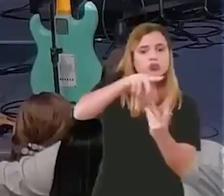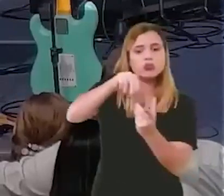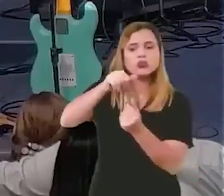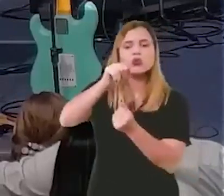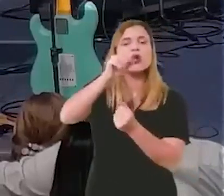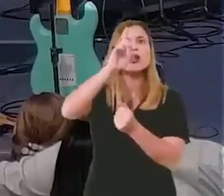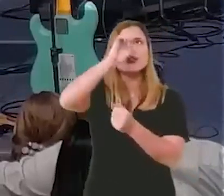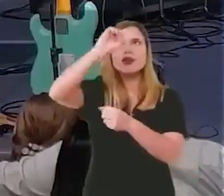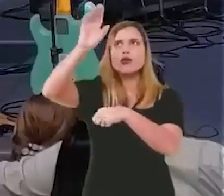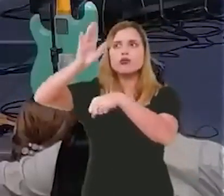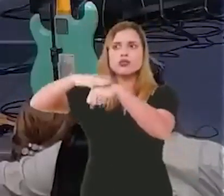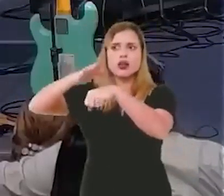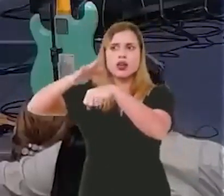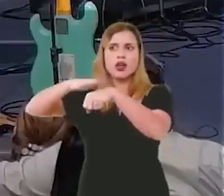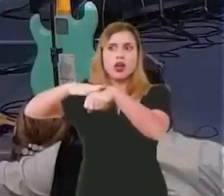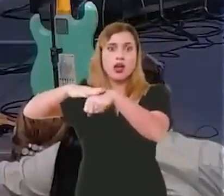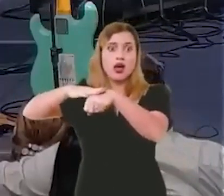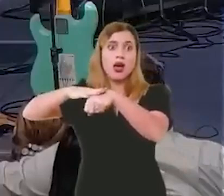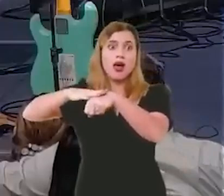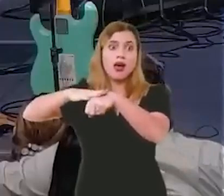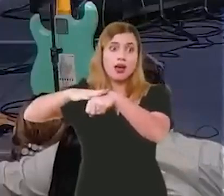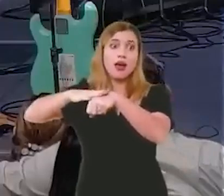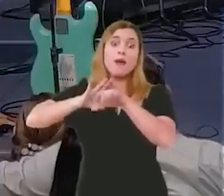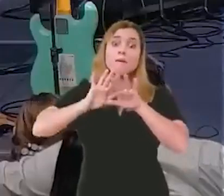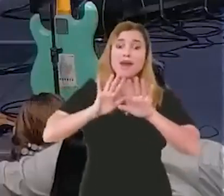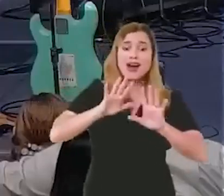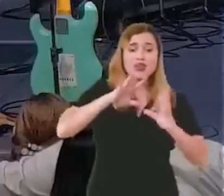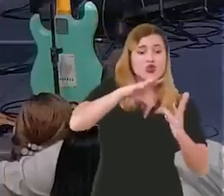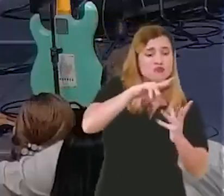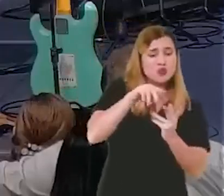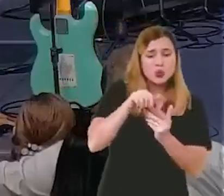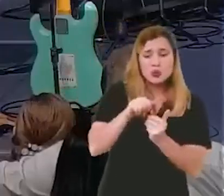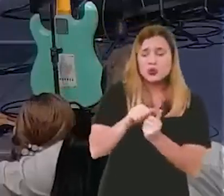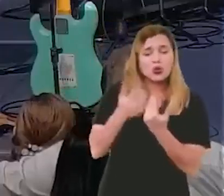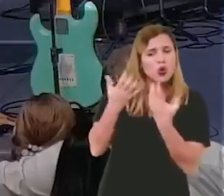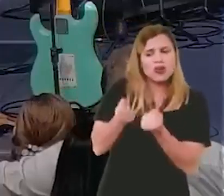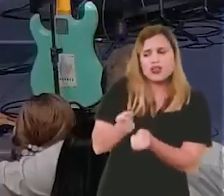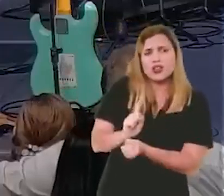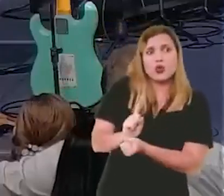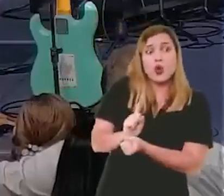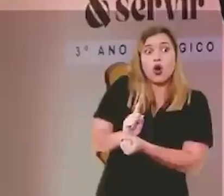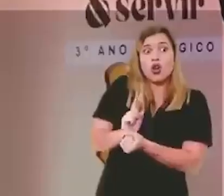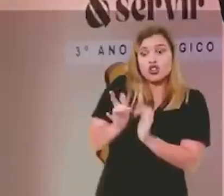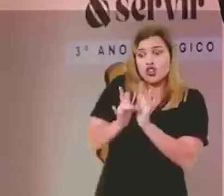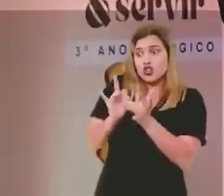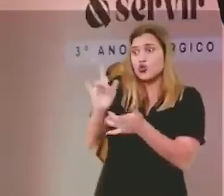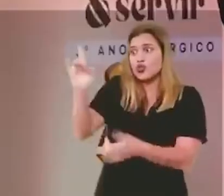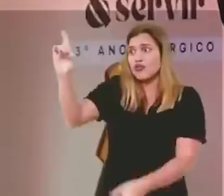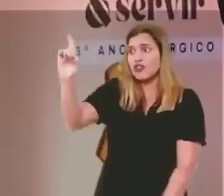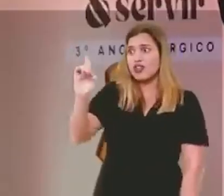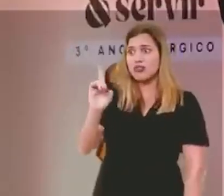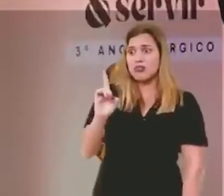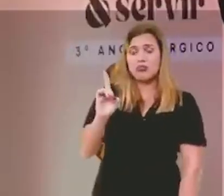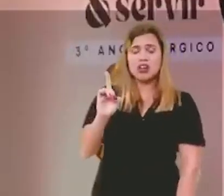dele, mas o mundo não o conheceu. Veio para o que era seu, e os seus não o